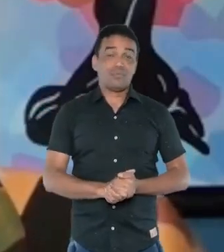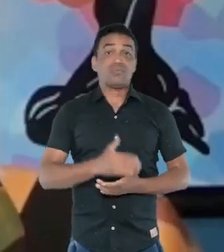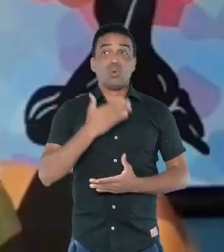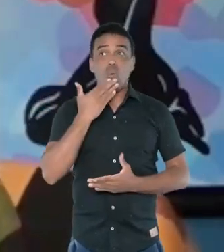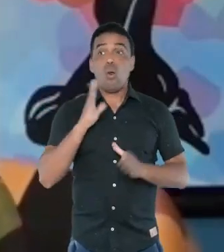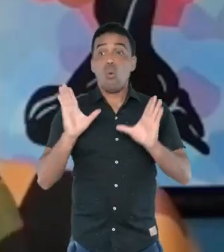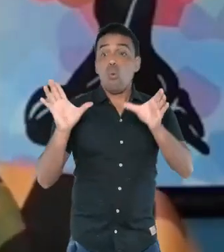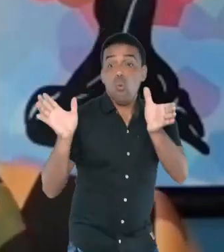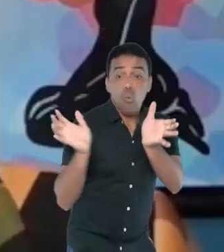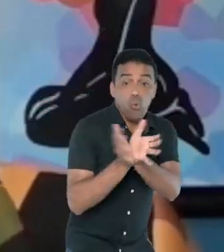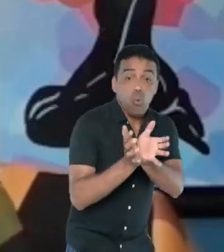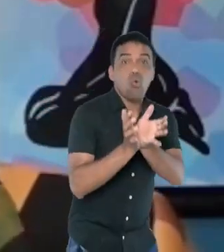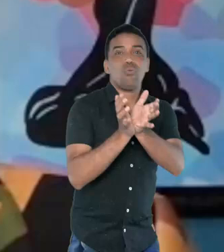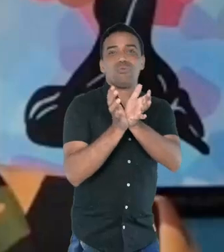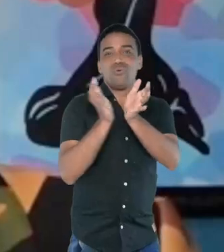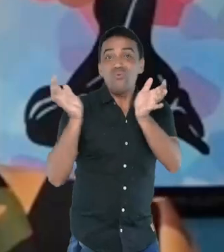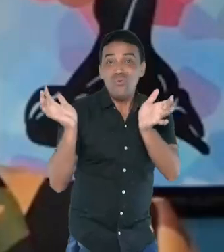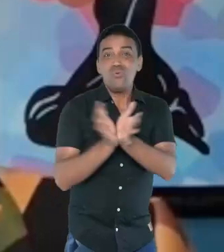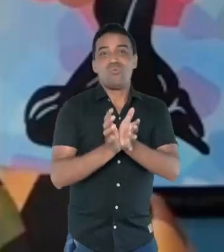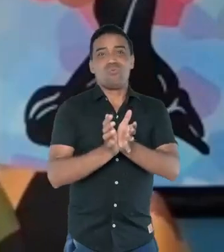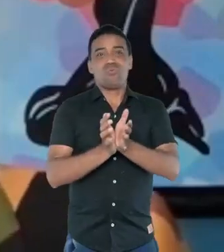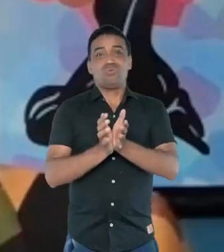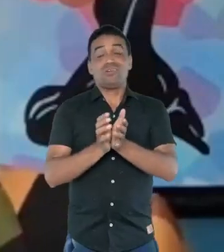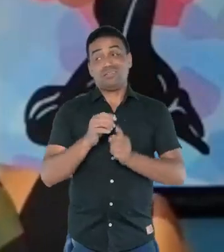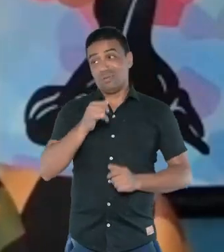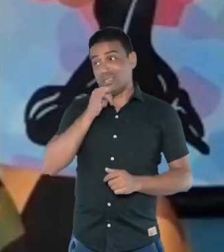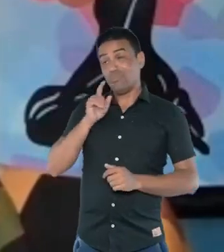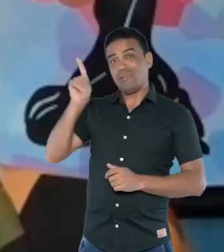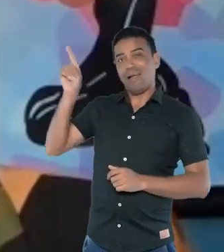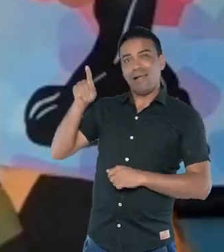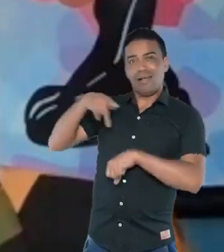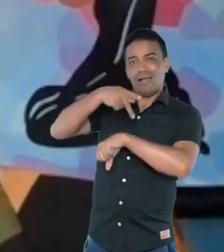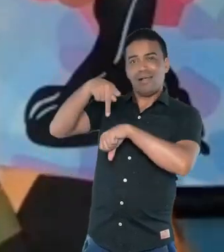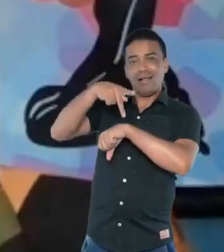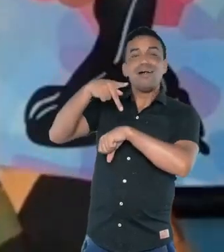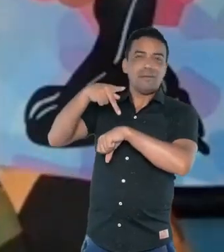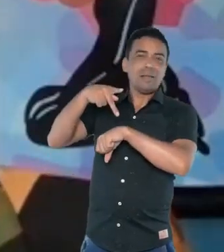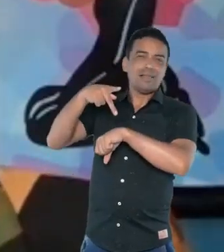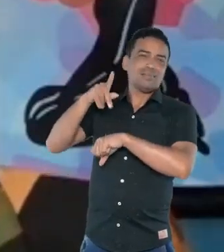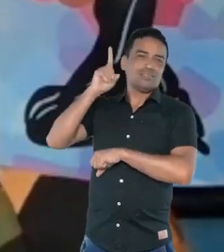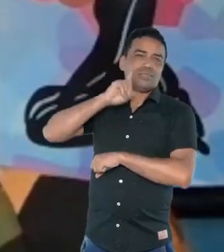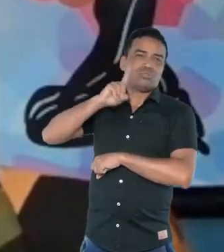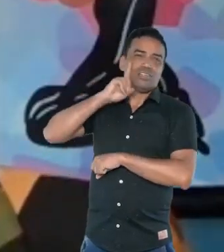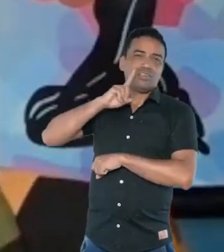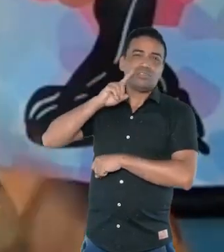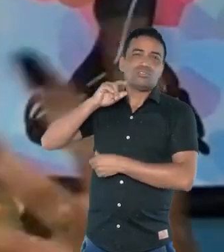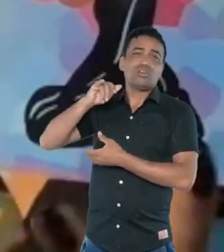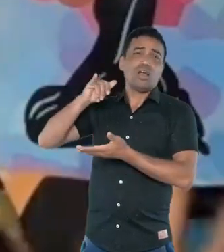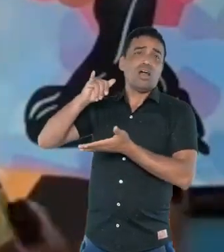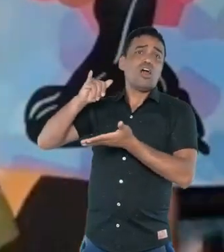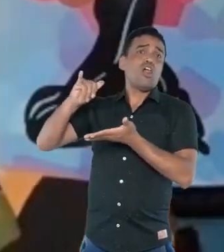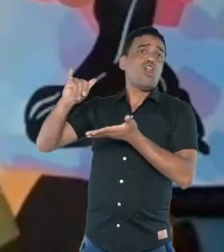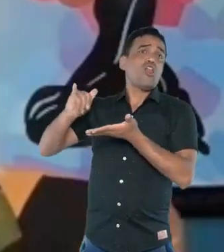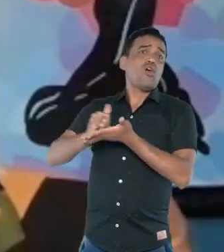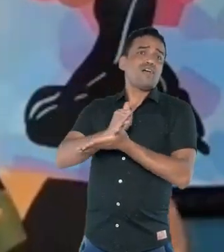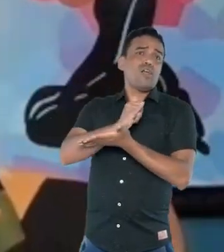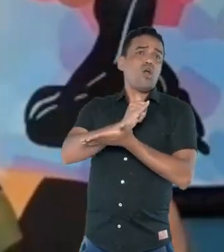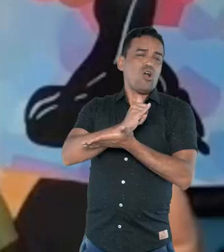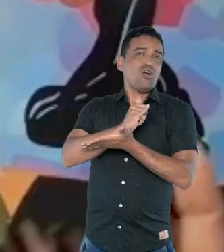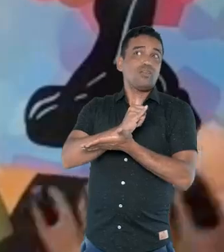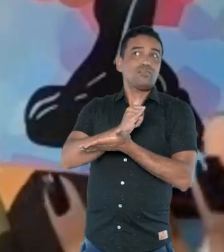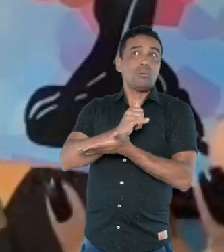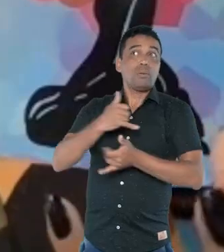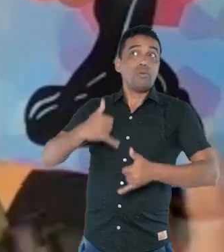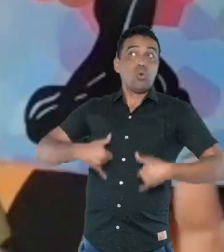rede? Será que nessa premiação lá em Nova York, por exemplo, para mim um dos grandes orgulhos, mais do que estar com o troféu